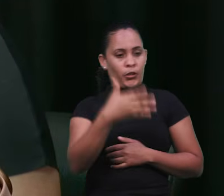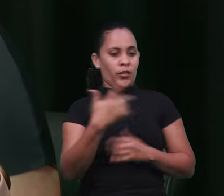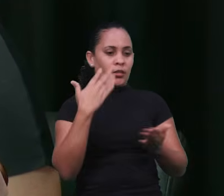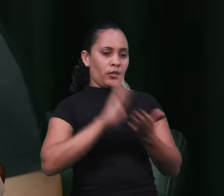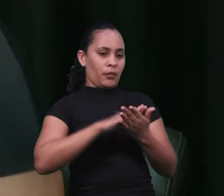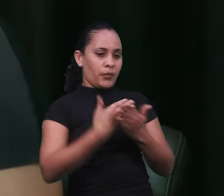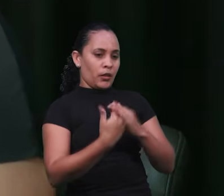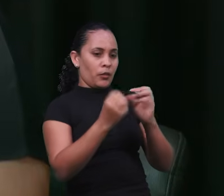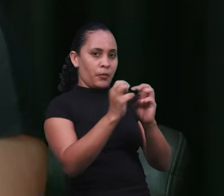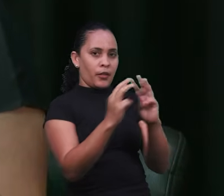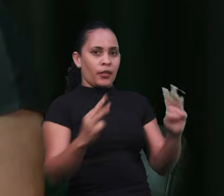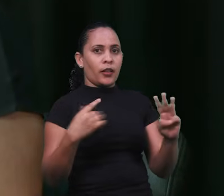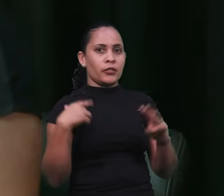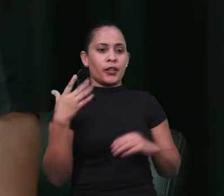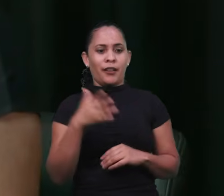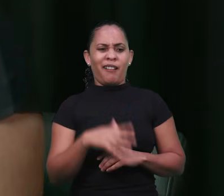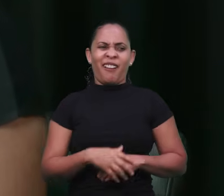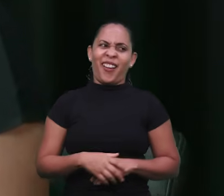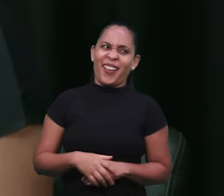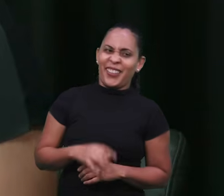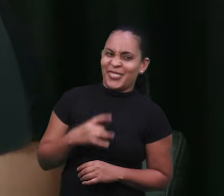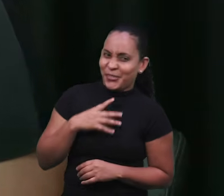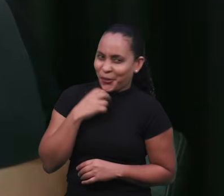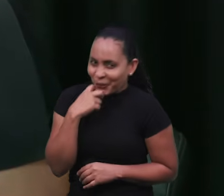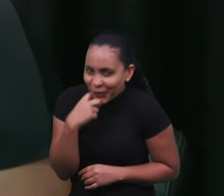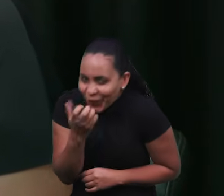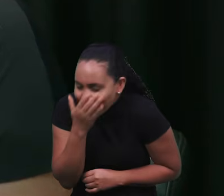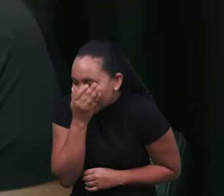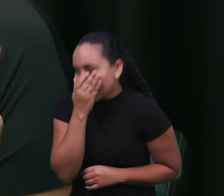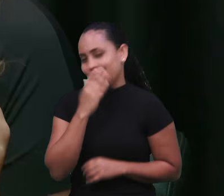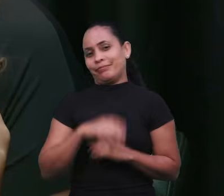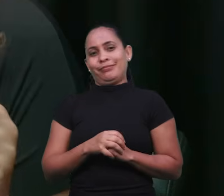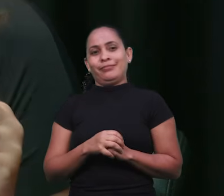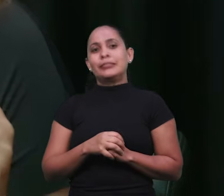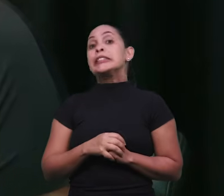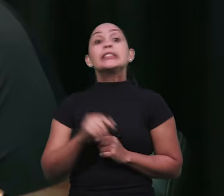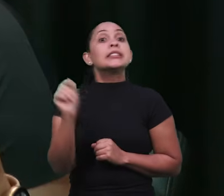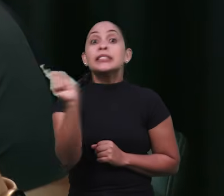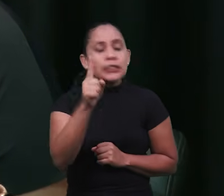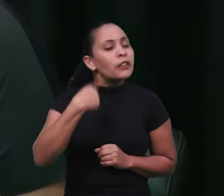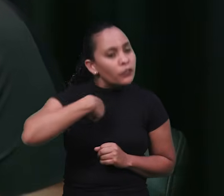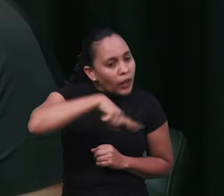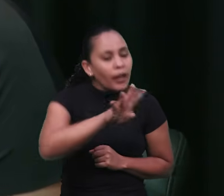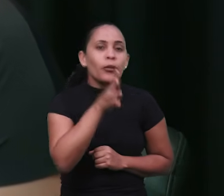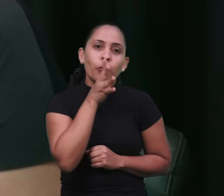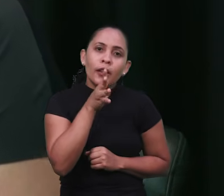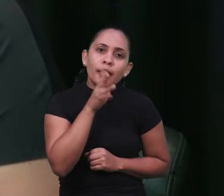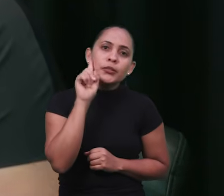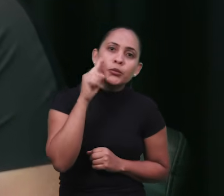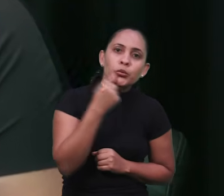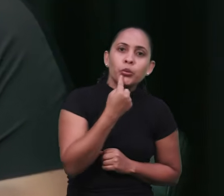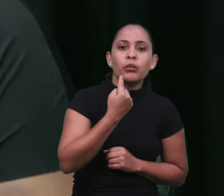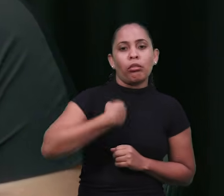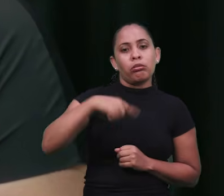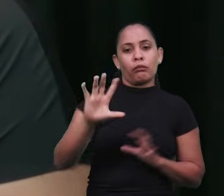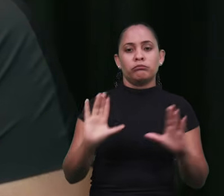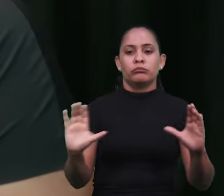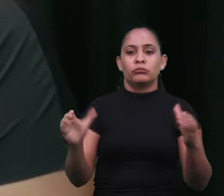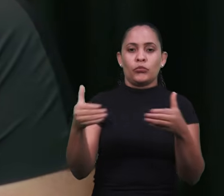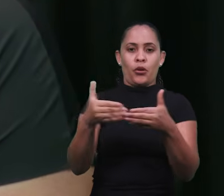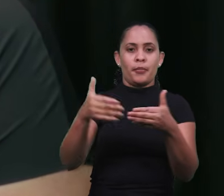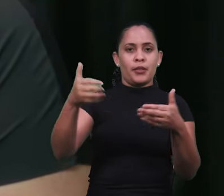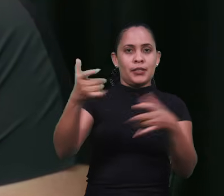chegou um surdo. Mas eu não vou conversar porque eu fico com vergonha. Não, Nossa. vá, conheça. Tem um evento de surdo